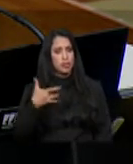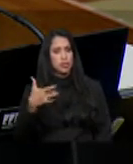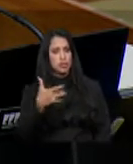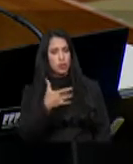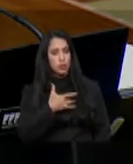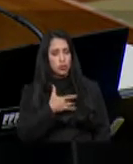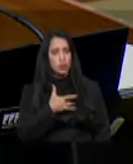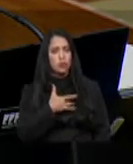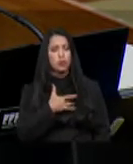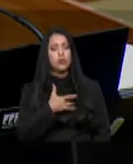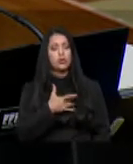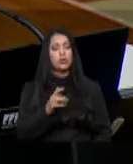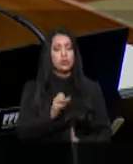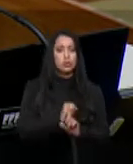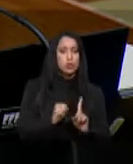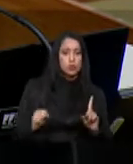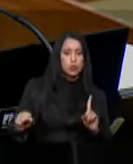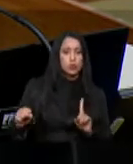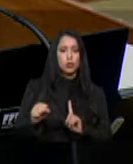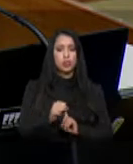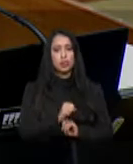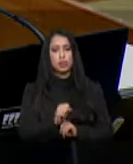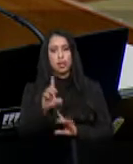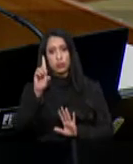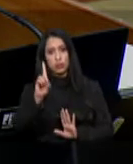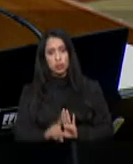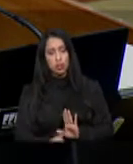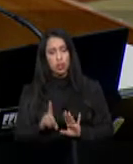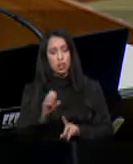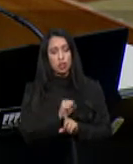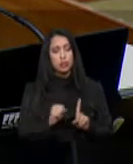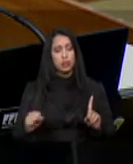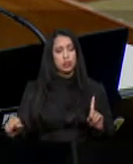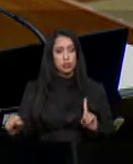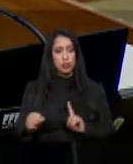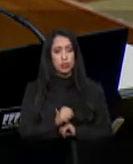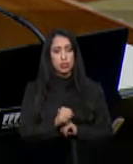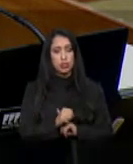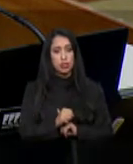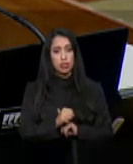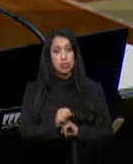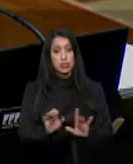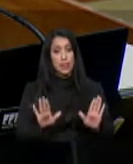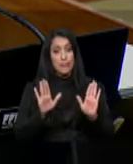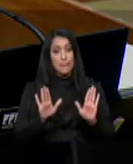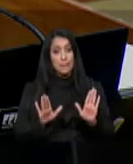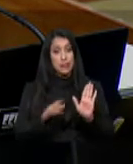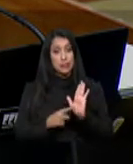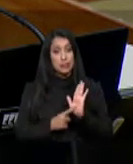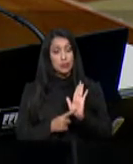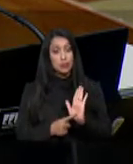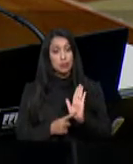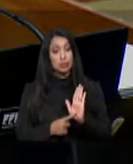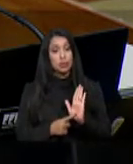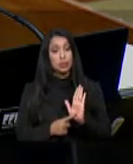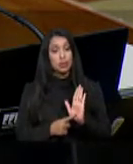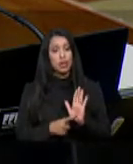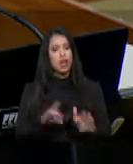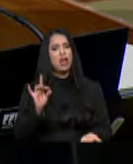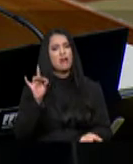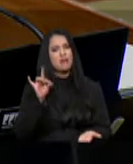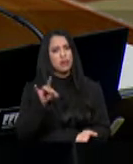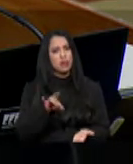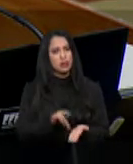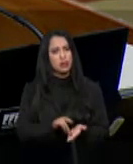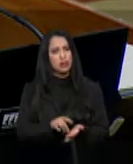algumas hipóteses, na questão social, dos direitos sociais, em outras hipóteses, mas aqui, para se manter realmente a